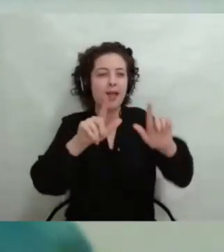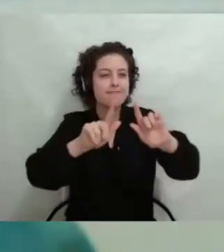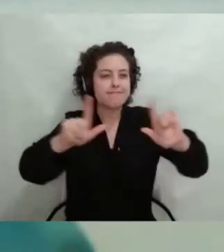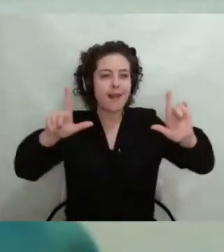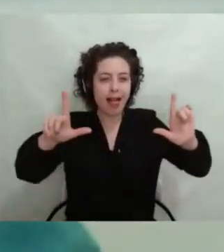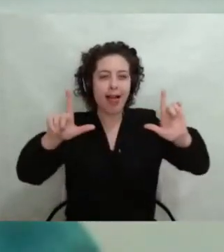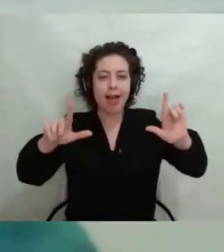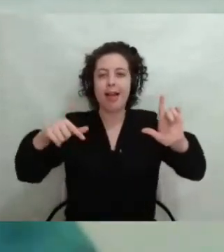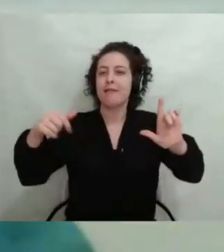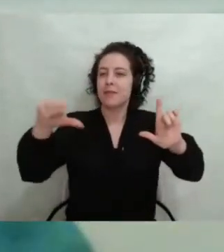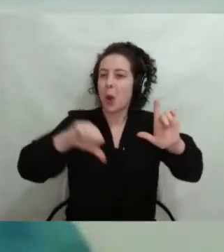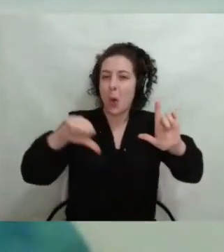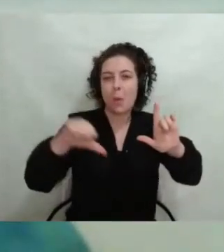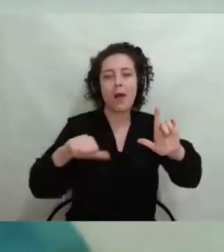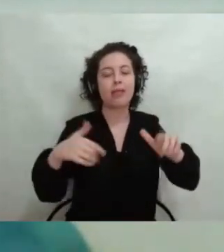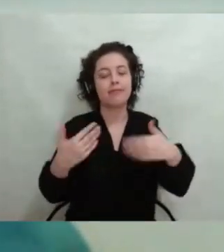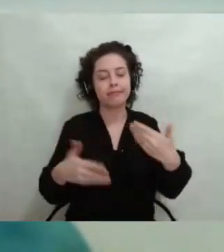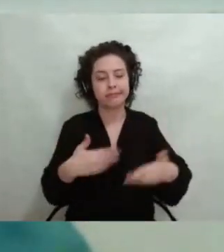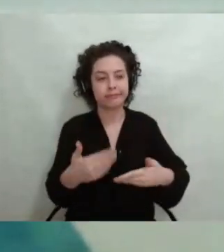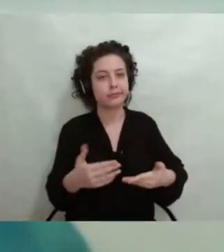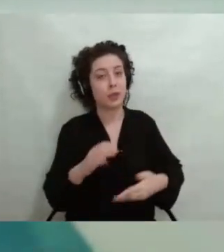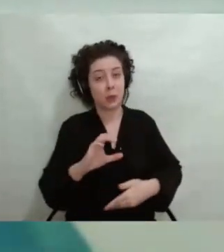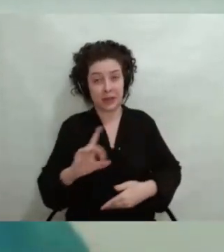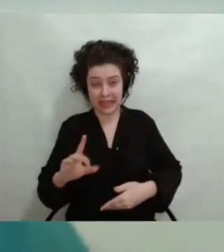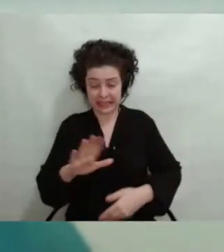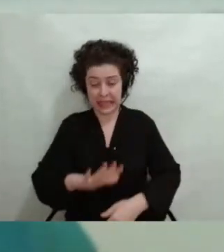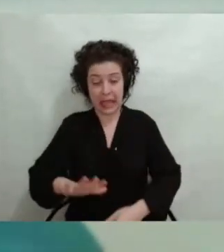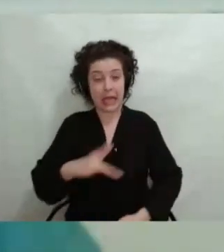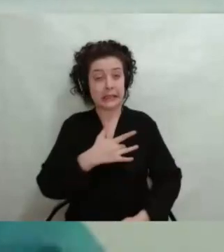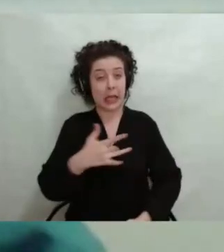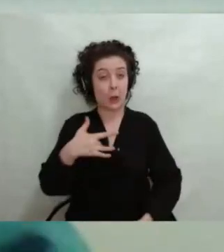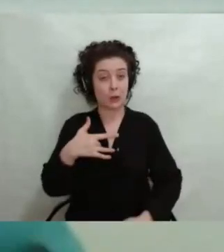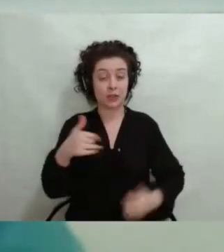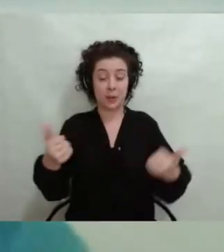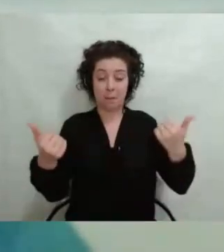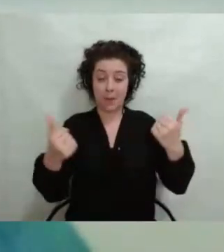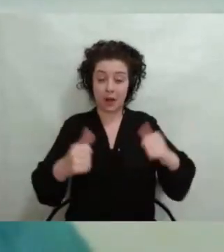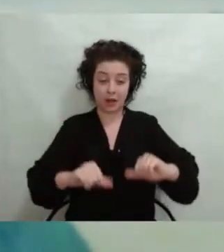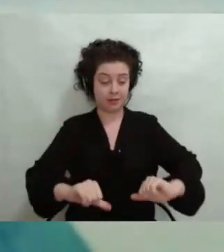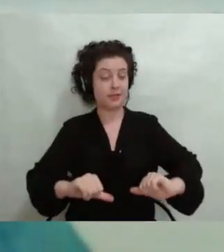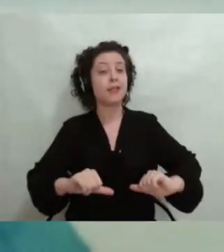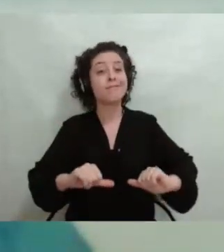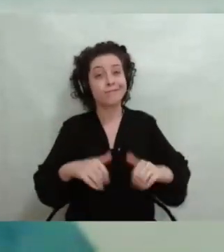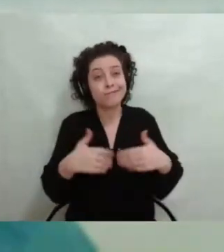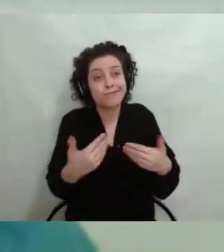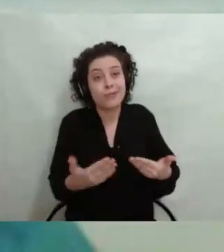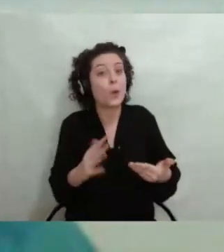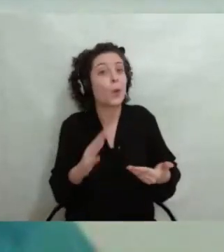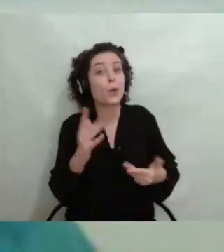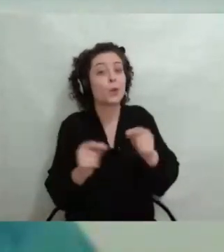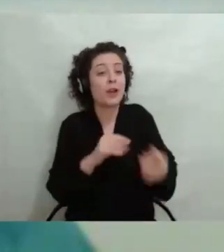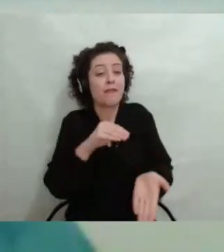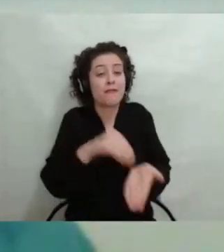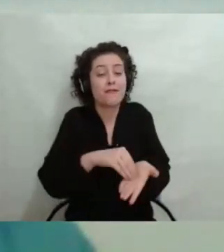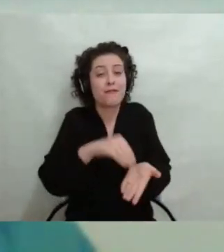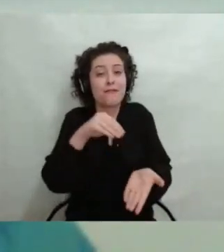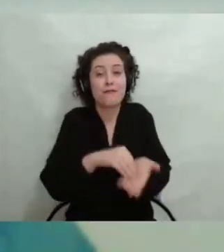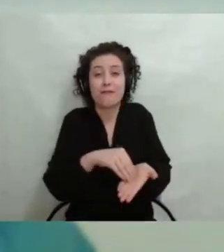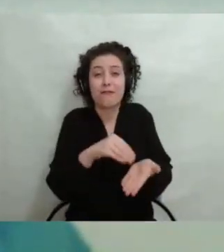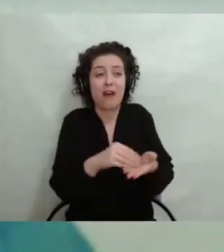ou coordenação do Ministério da Saúde. O que vai se caracterizar, portanto, é uma ausência, uma